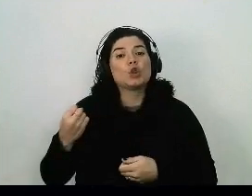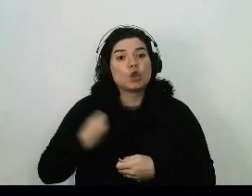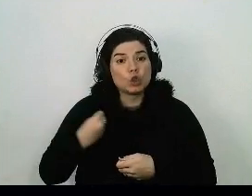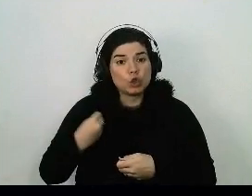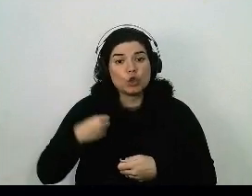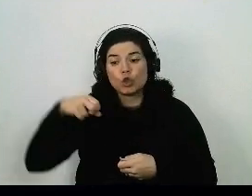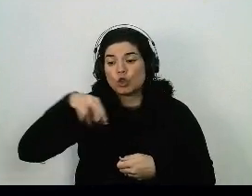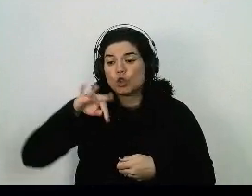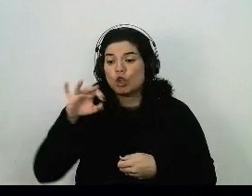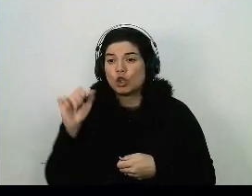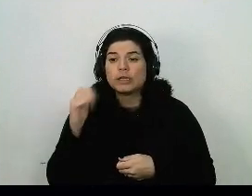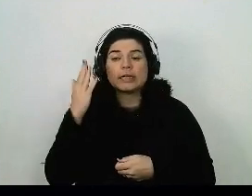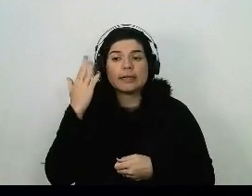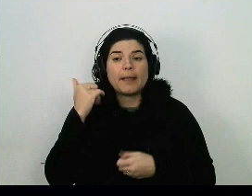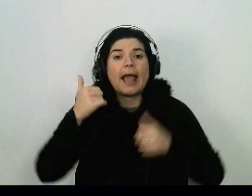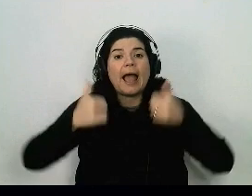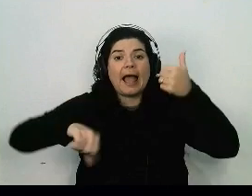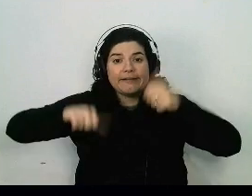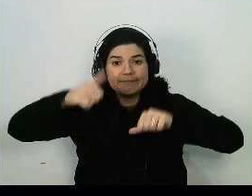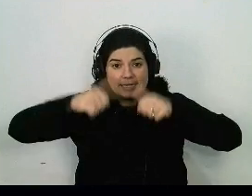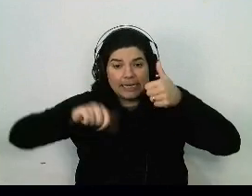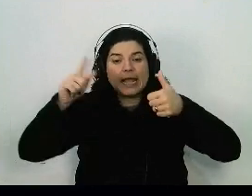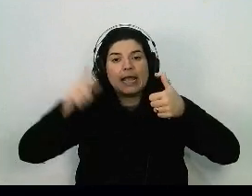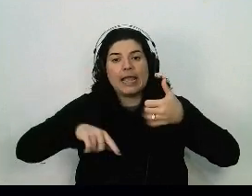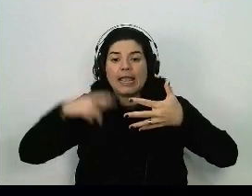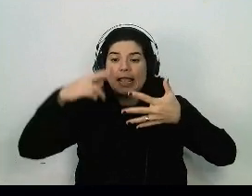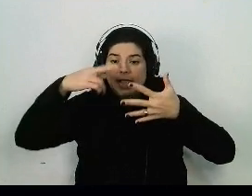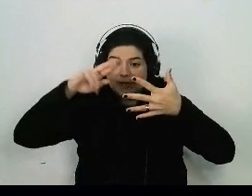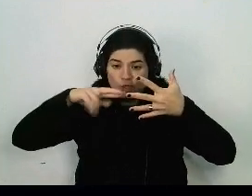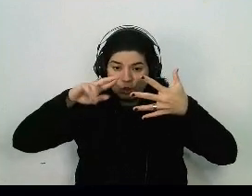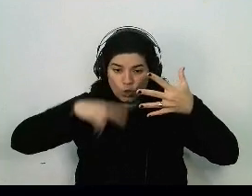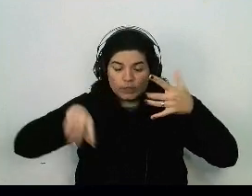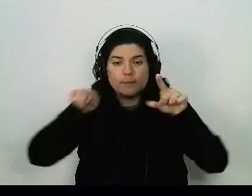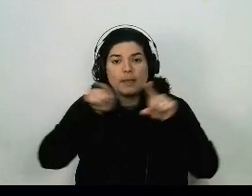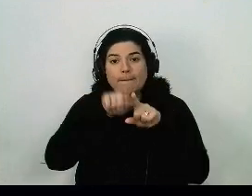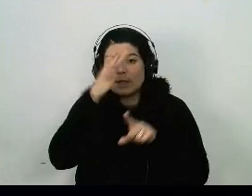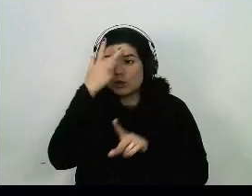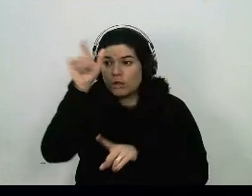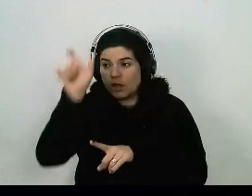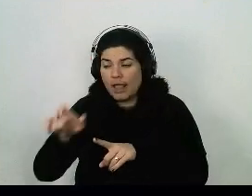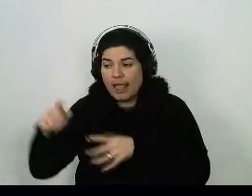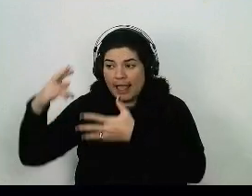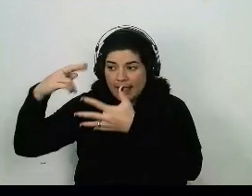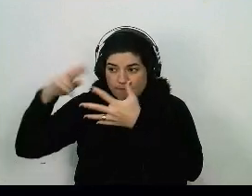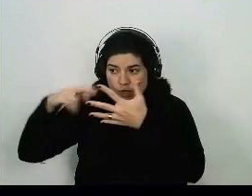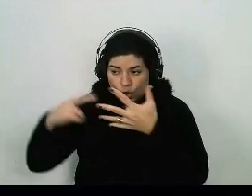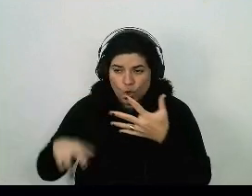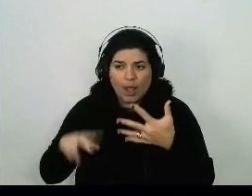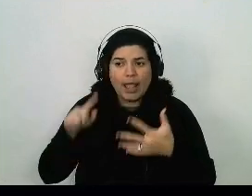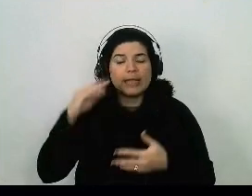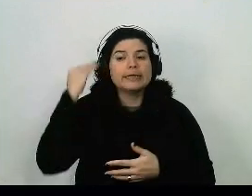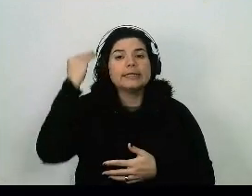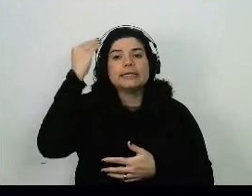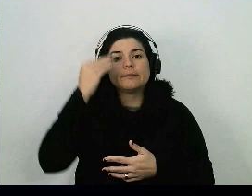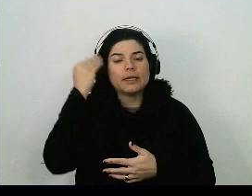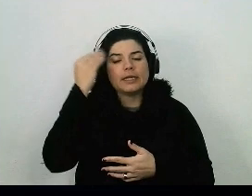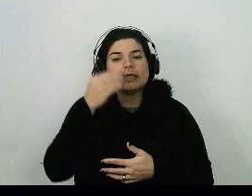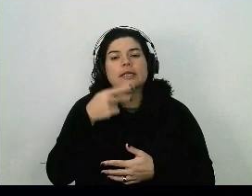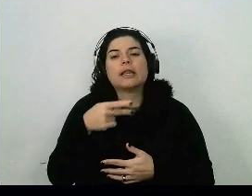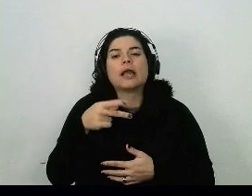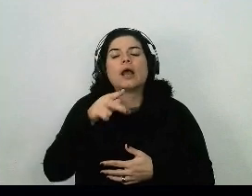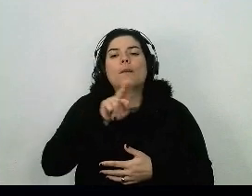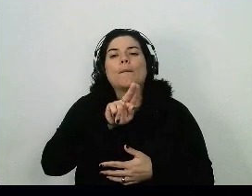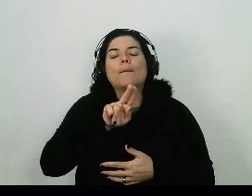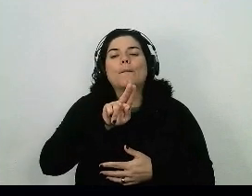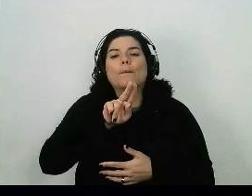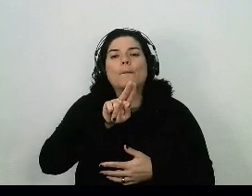é tanto do ponto de vista do revisor quanto da pessoa que foi revisada a experiência do público esta da pra gente poder melhorar esse processo